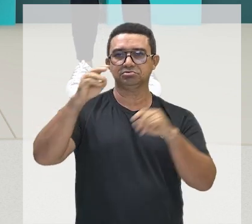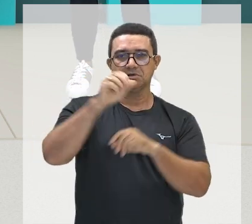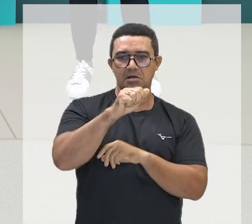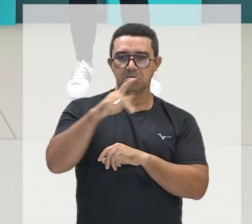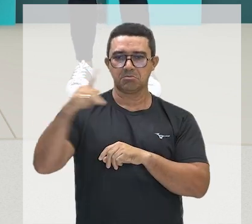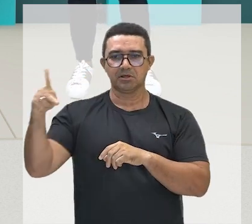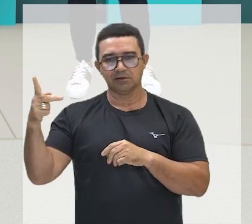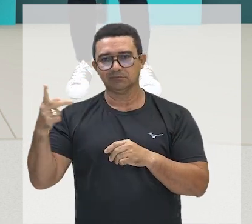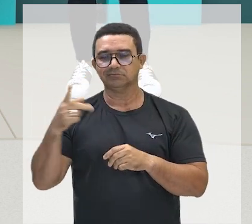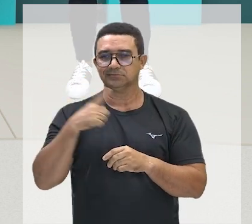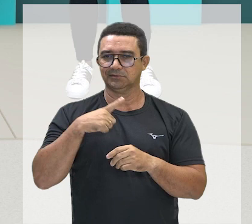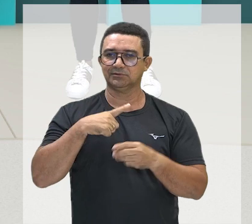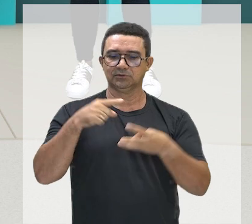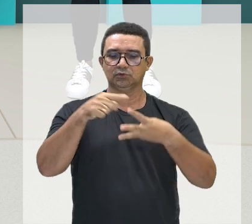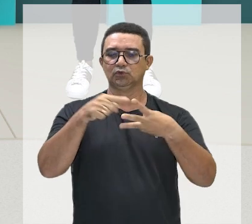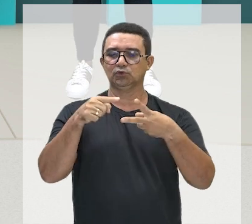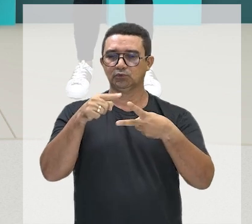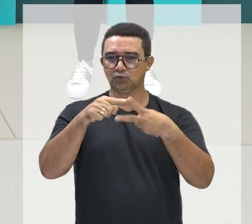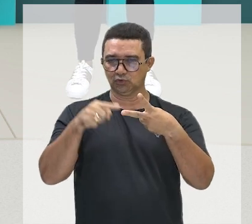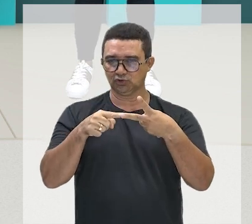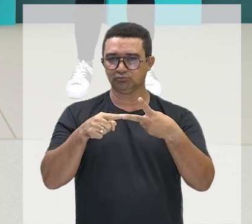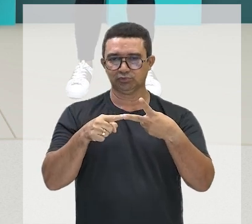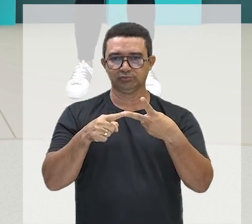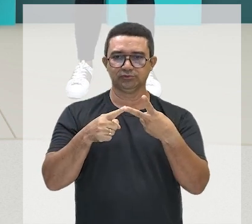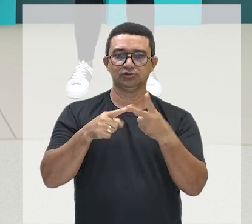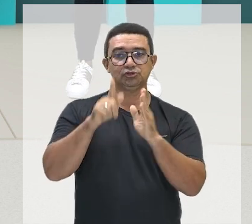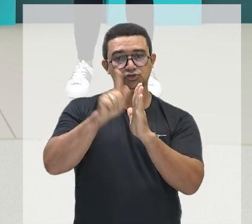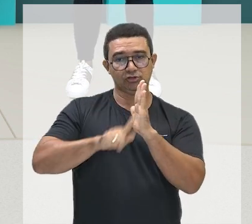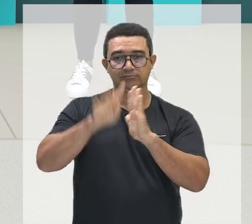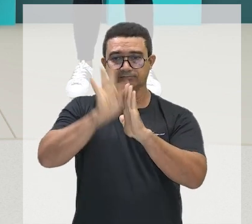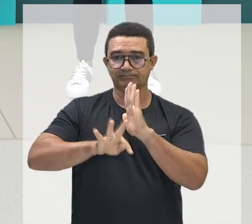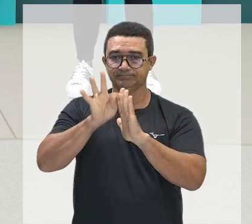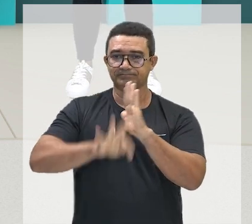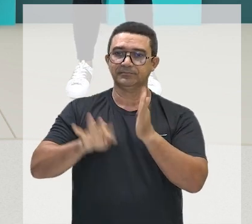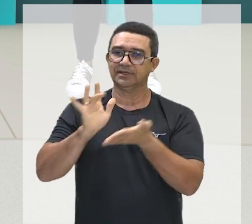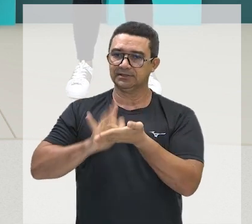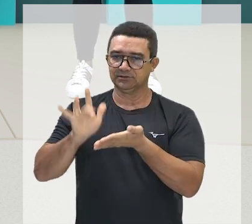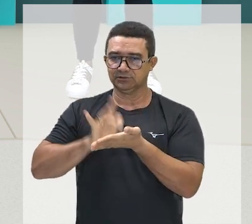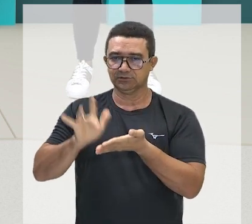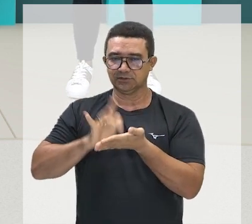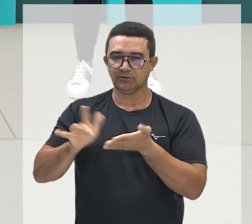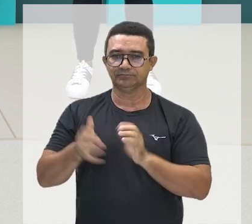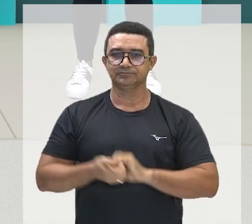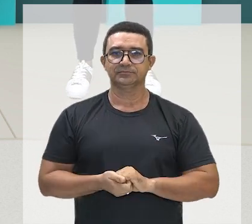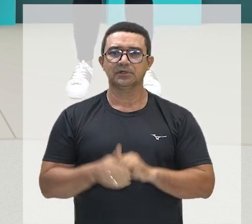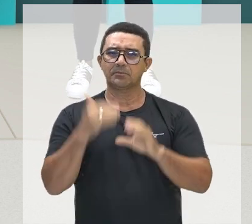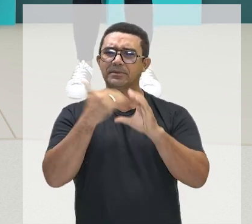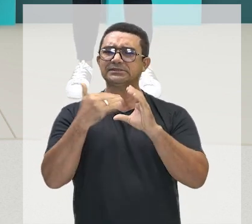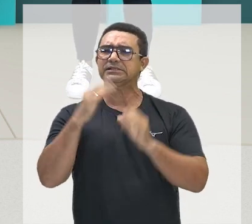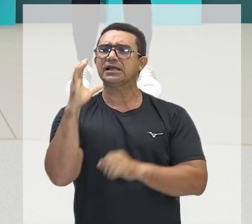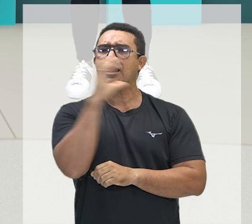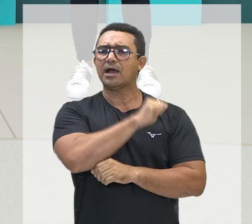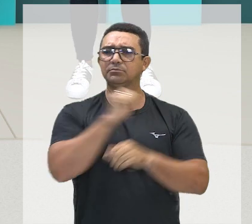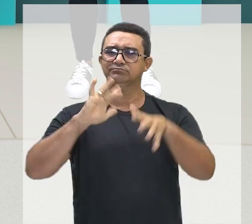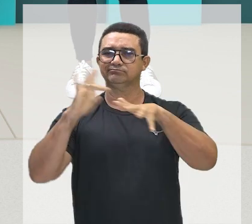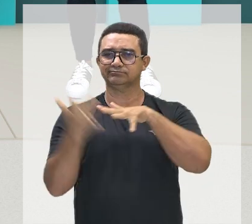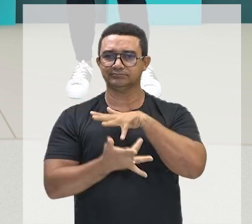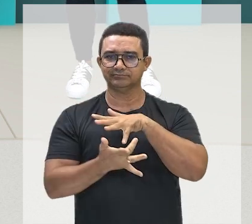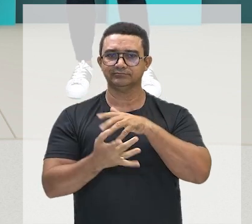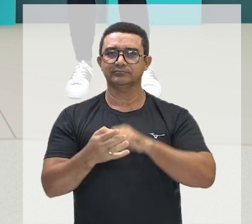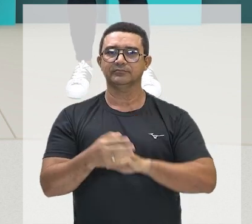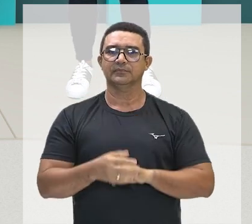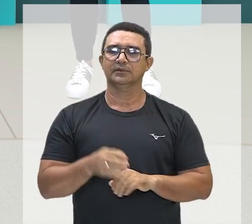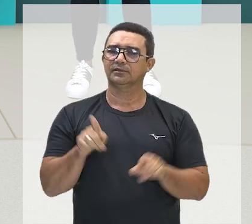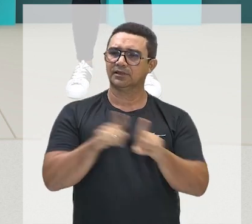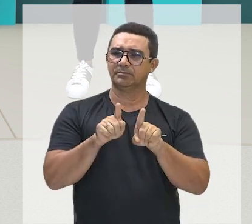de gênero textual digital. As mensagens instantâneas, que são aquelas das redes sociais. Temos aqui os livros